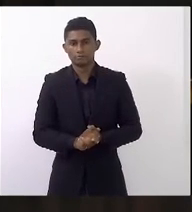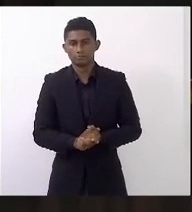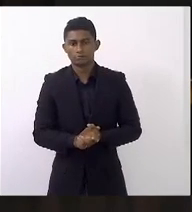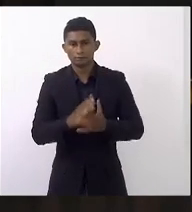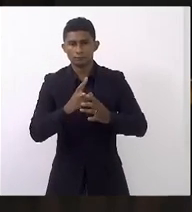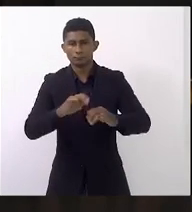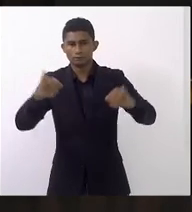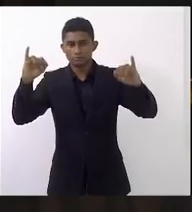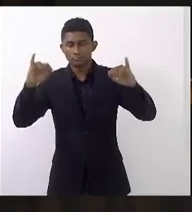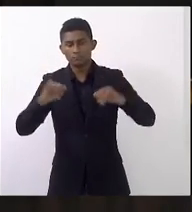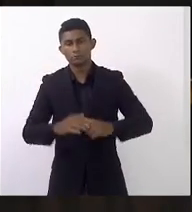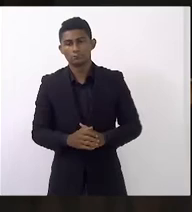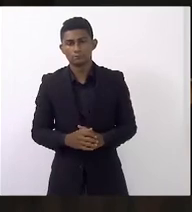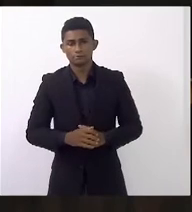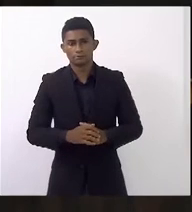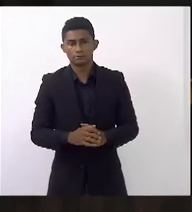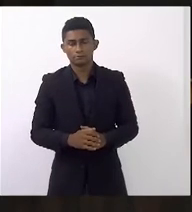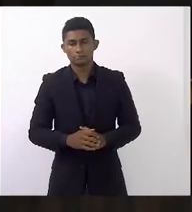Anuncio.